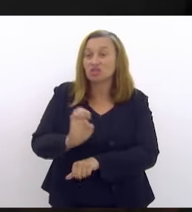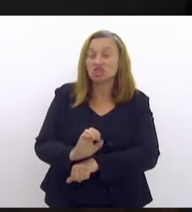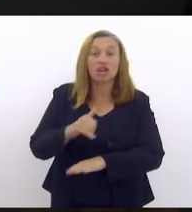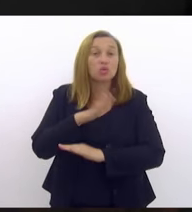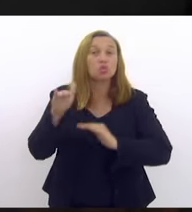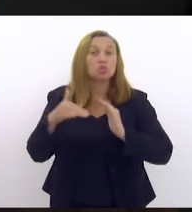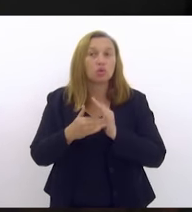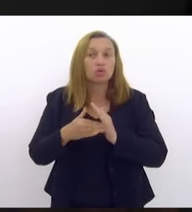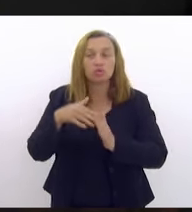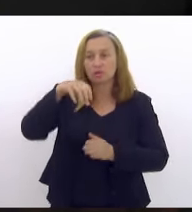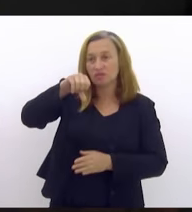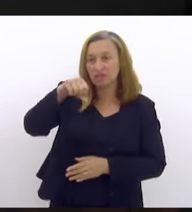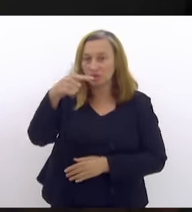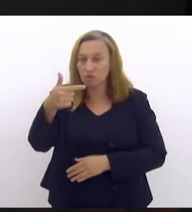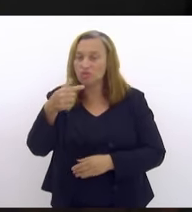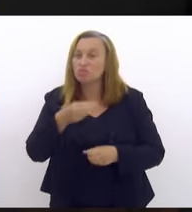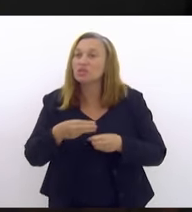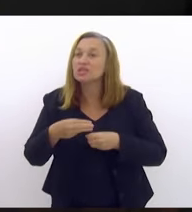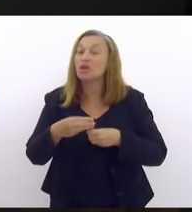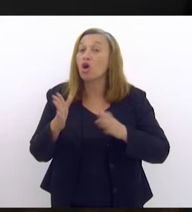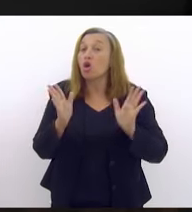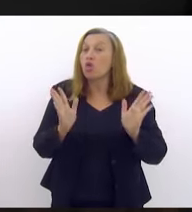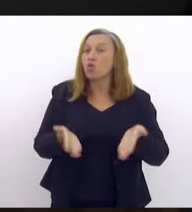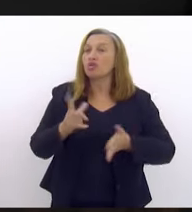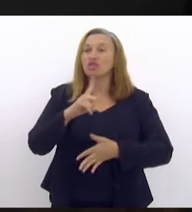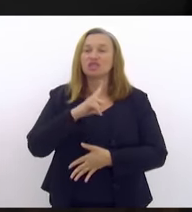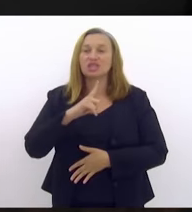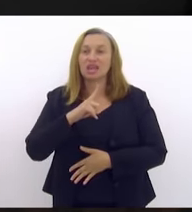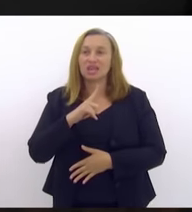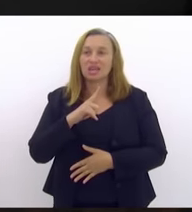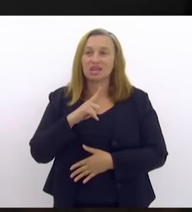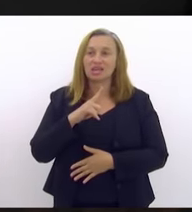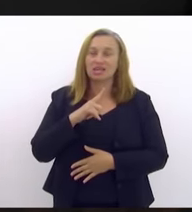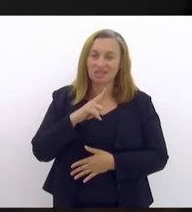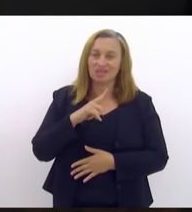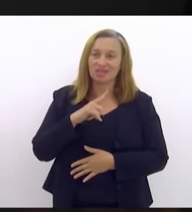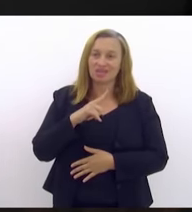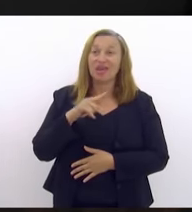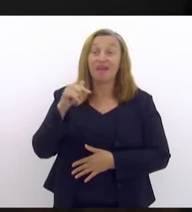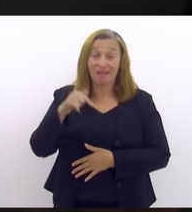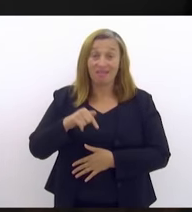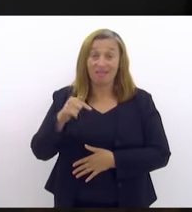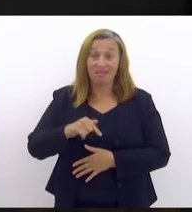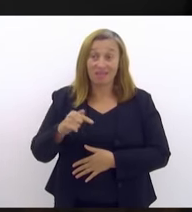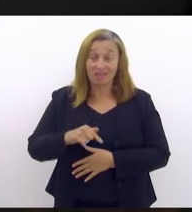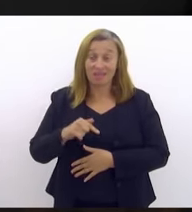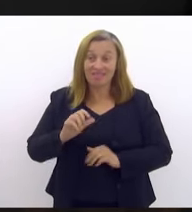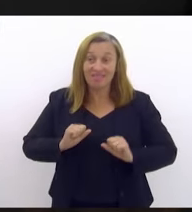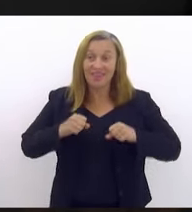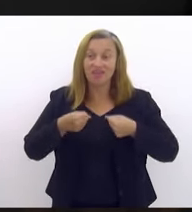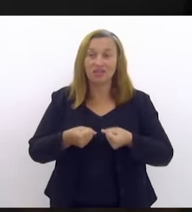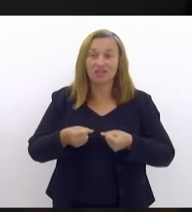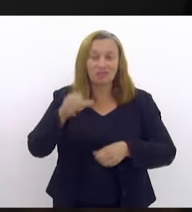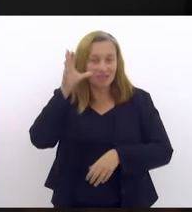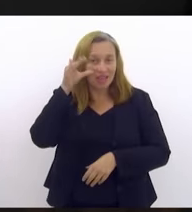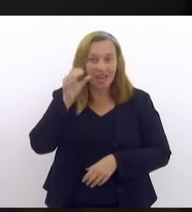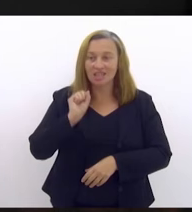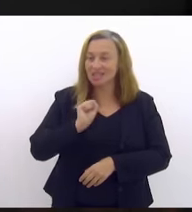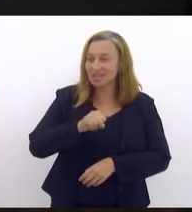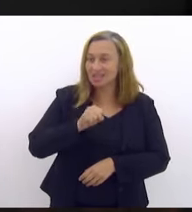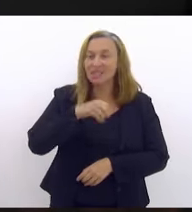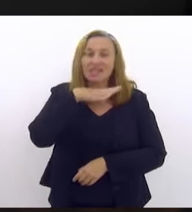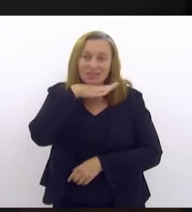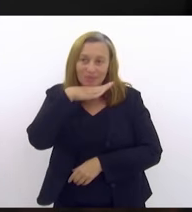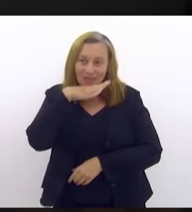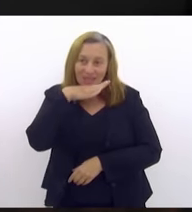todo, 92 municípios. E hoje a gente tem uma bandeira fincada aqui, defendendo os interesses, sim, de